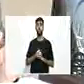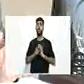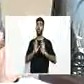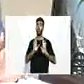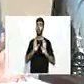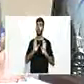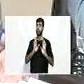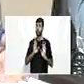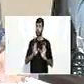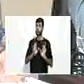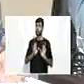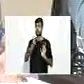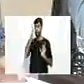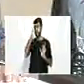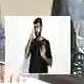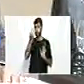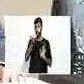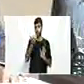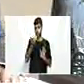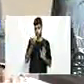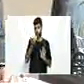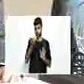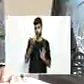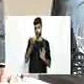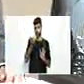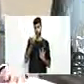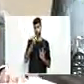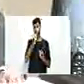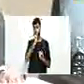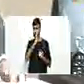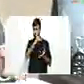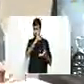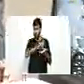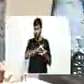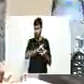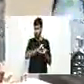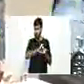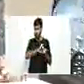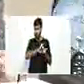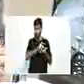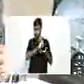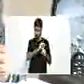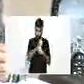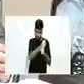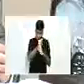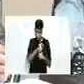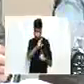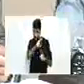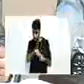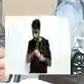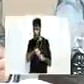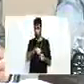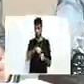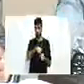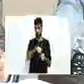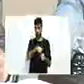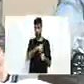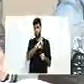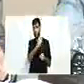né Eu gostaria de saber se se realmente isso vem acontecendo né